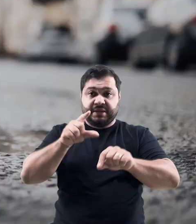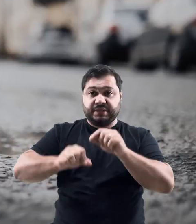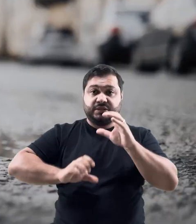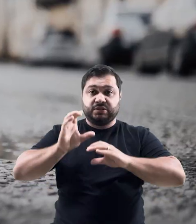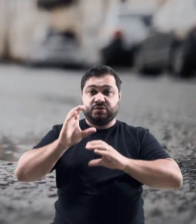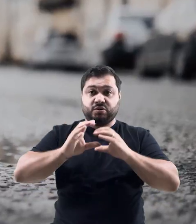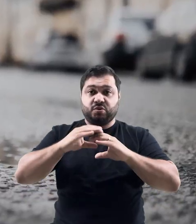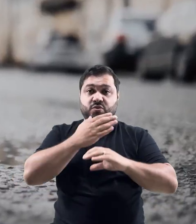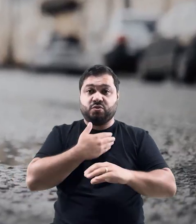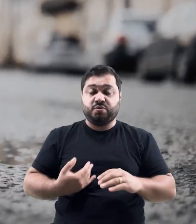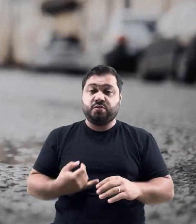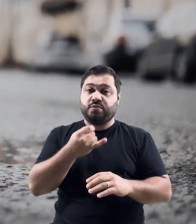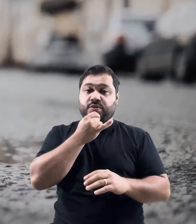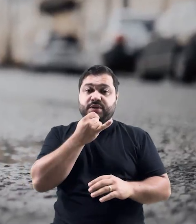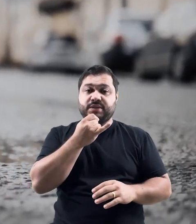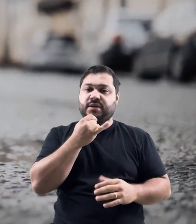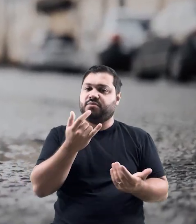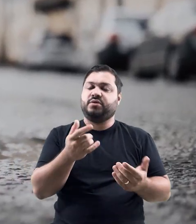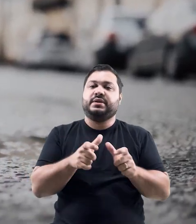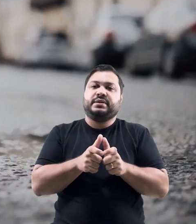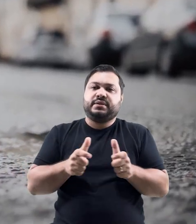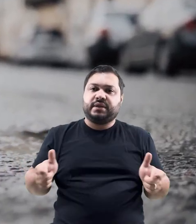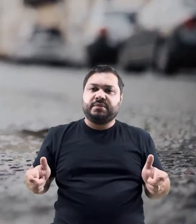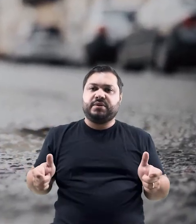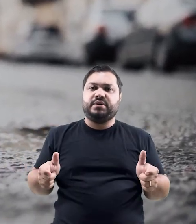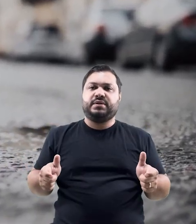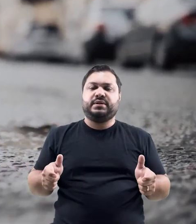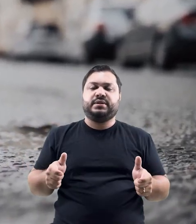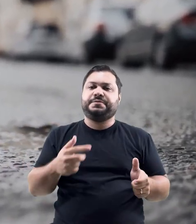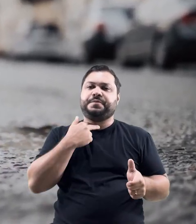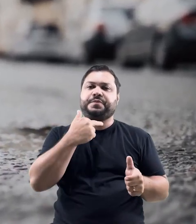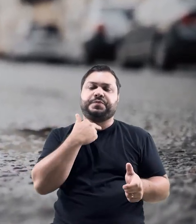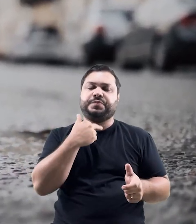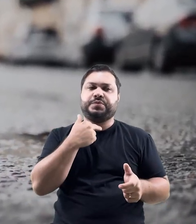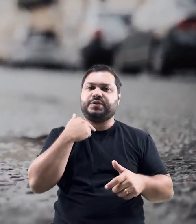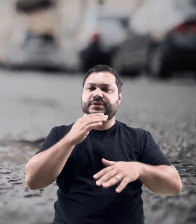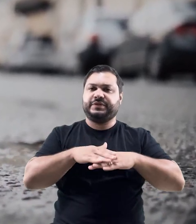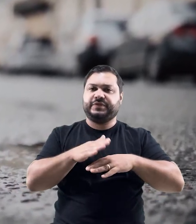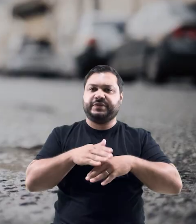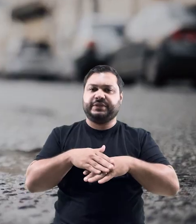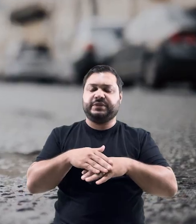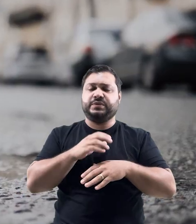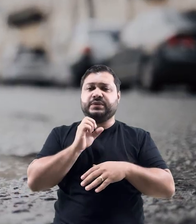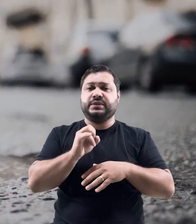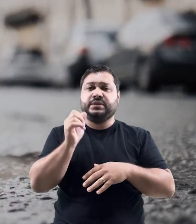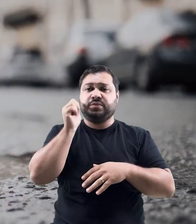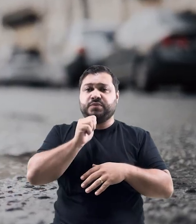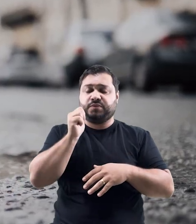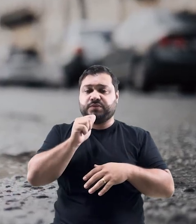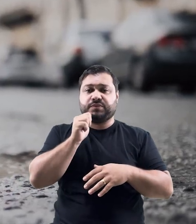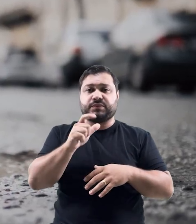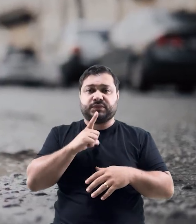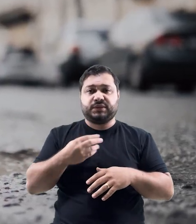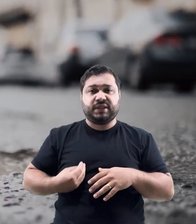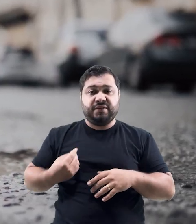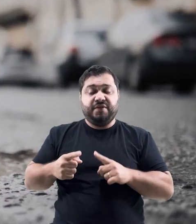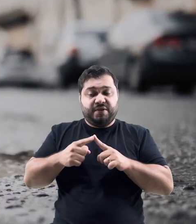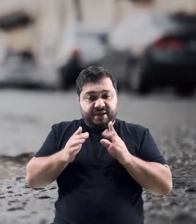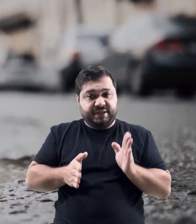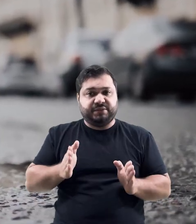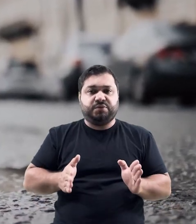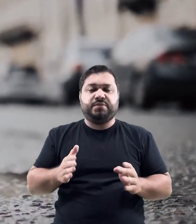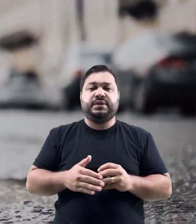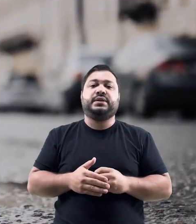de concurso público, por exemplo, na maioria das vezes, não podem ser realizados por mulheres que estão vivendo